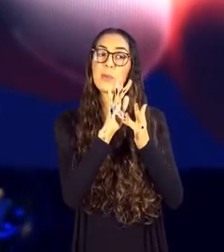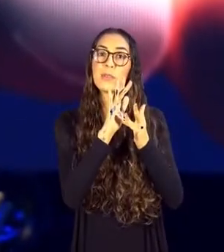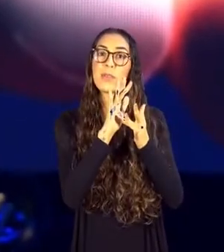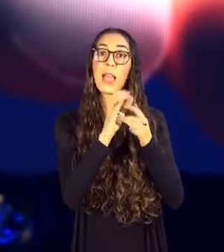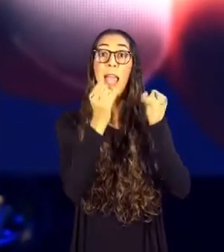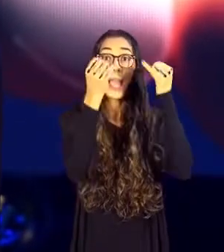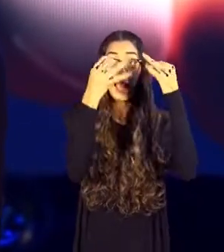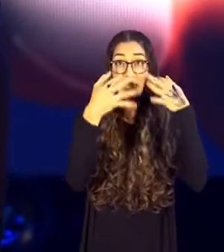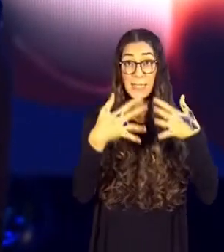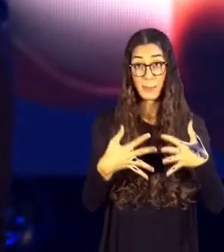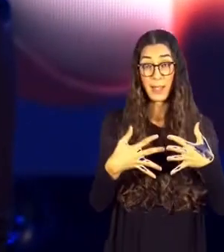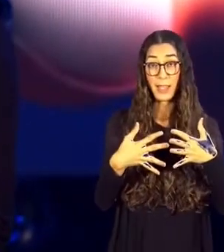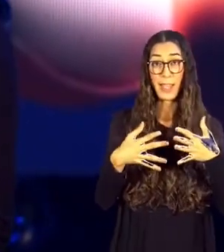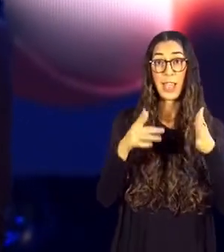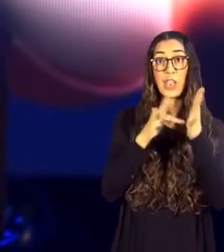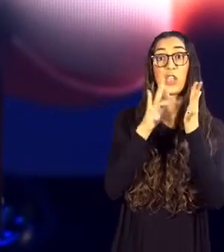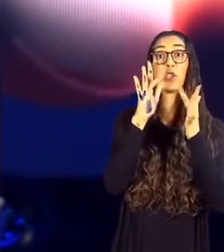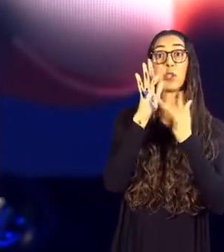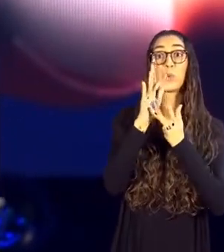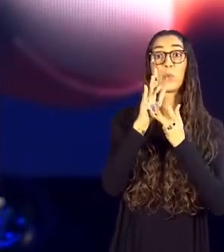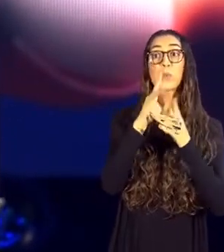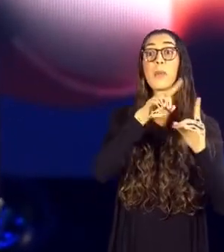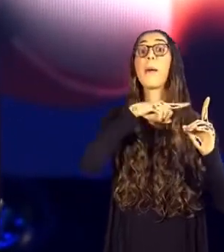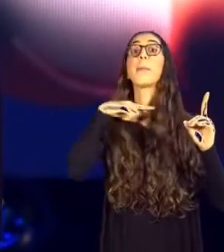ser vendido por 30 moedas,